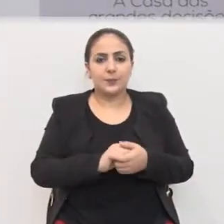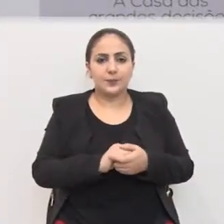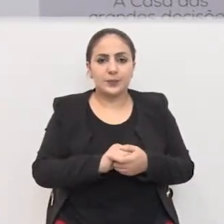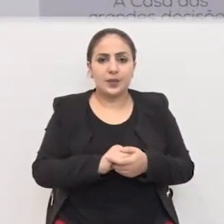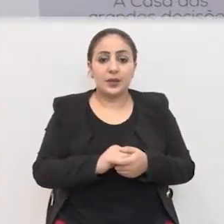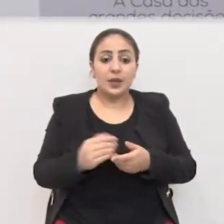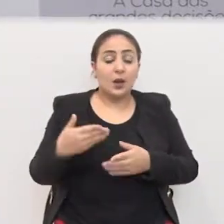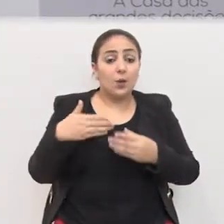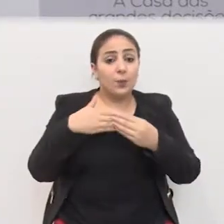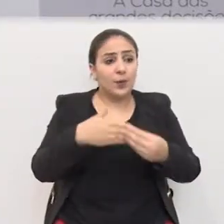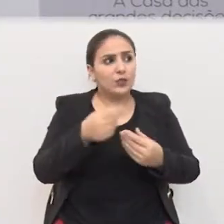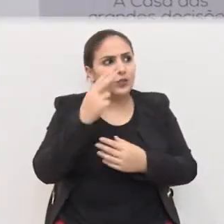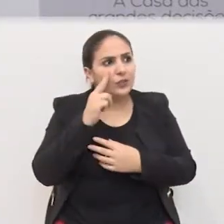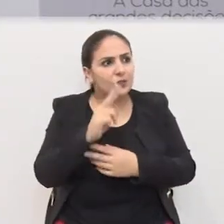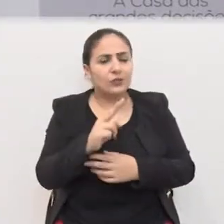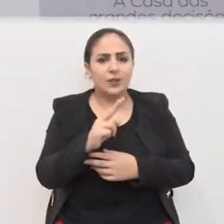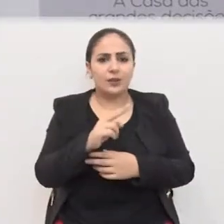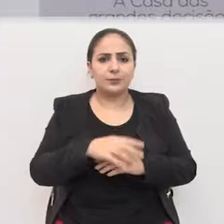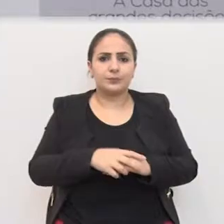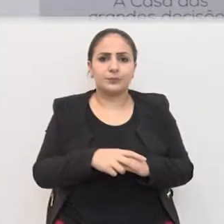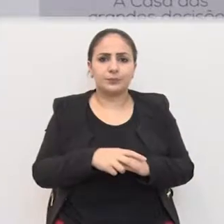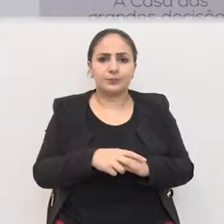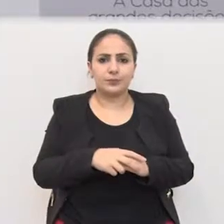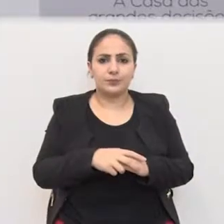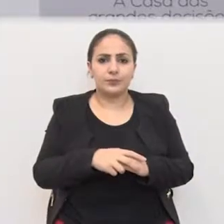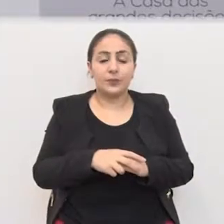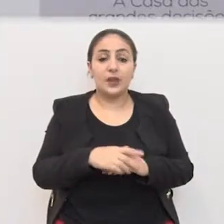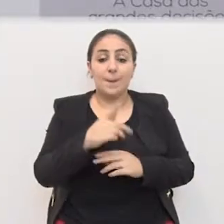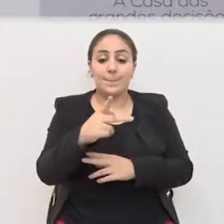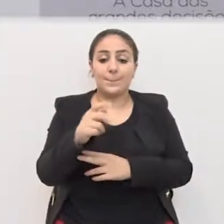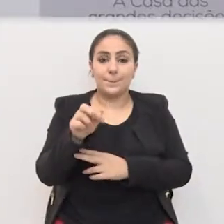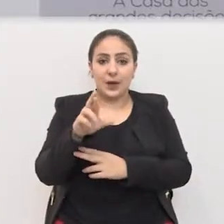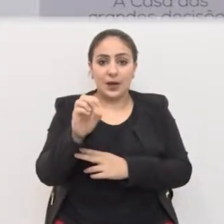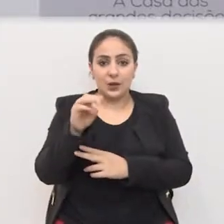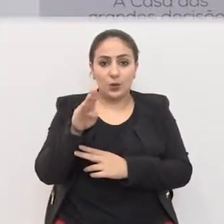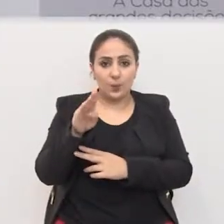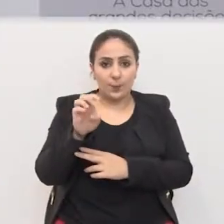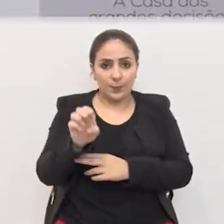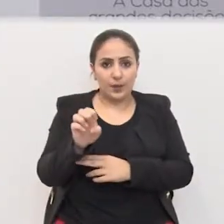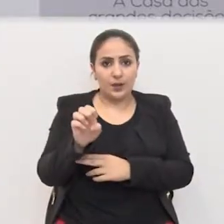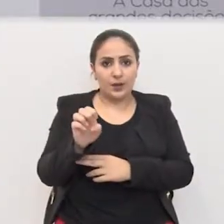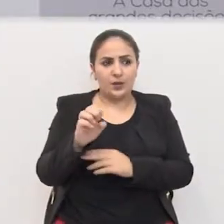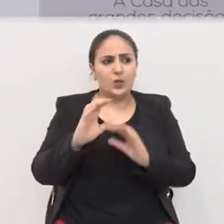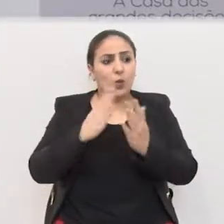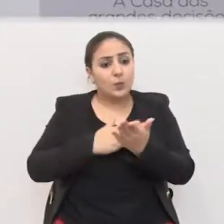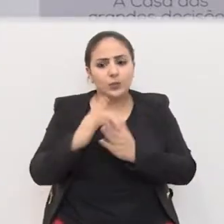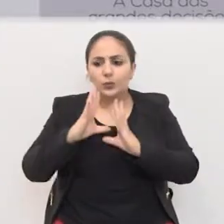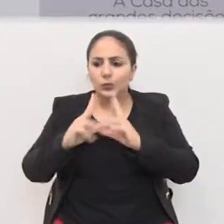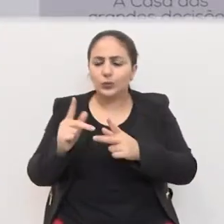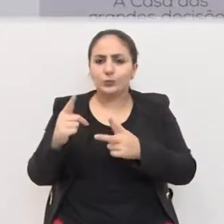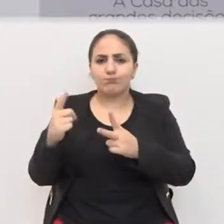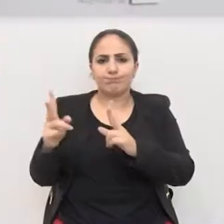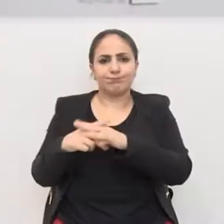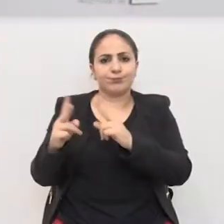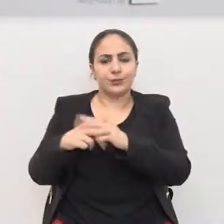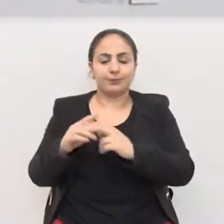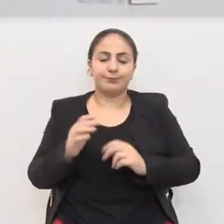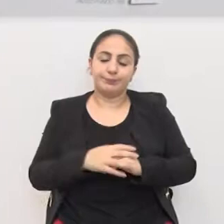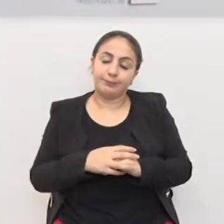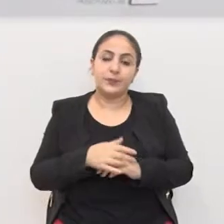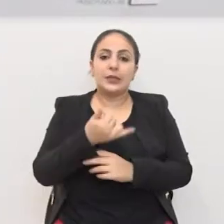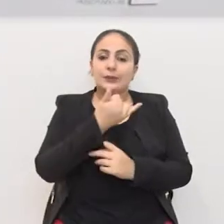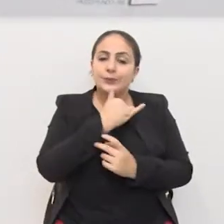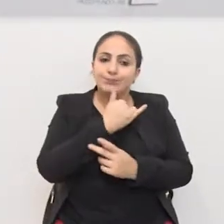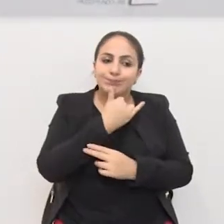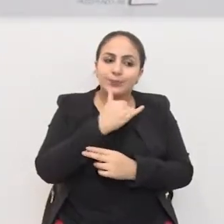Capingui para acompanhar as partidas, e sabendo também que a equipe de Parobé é reincidente nesse tipo de confusão, né? Infelizmente